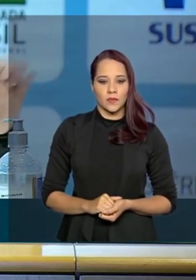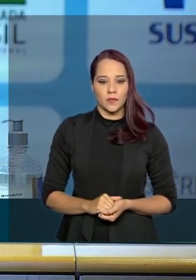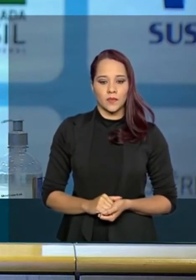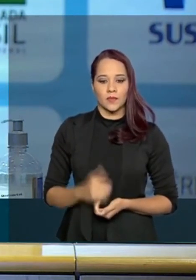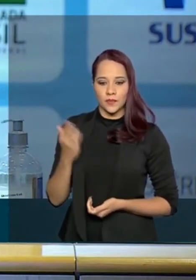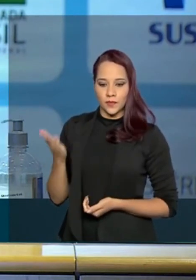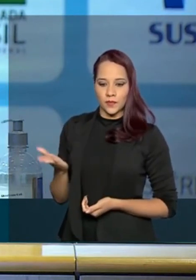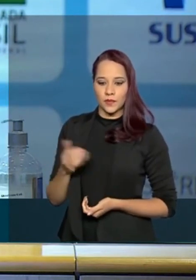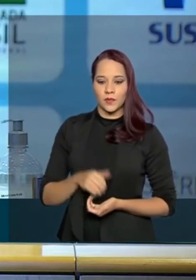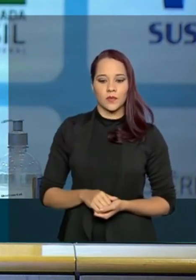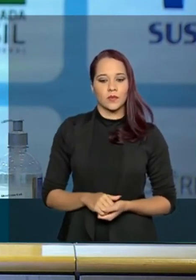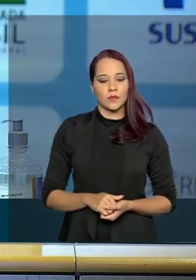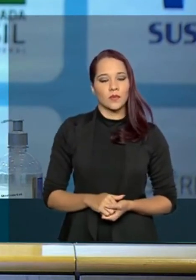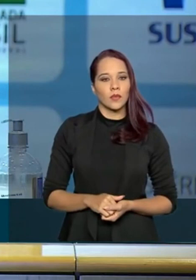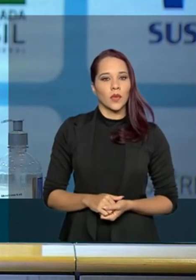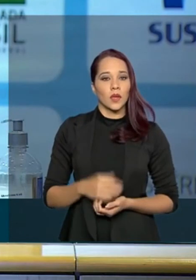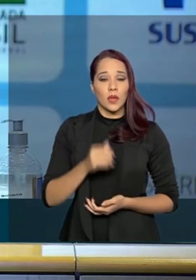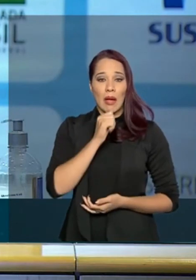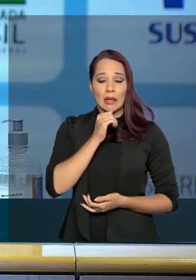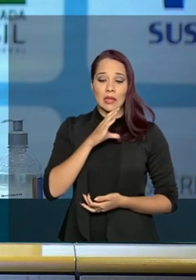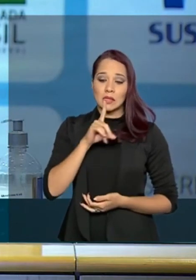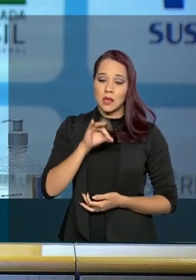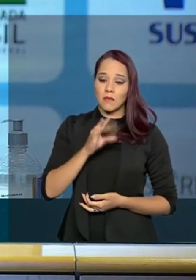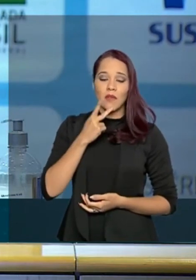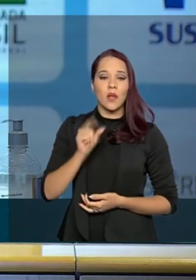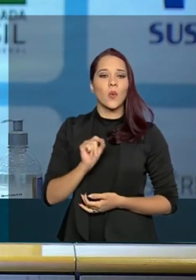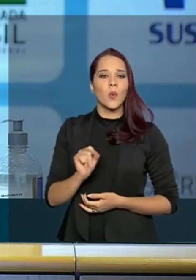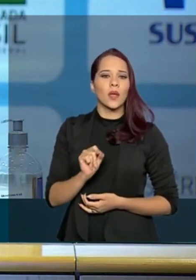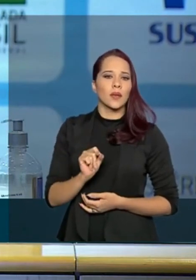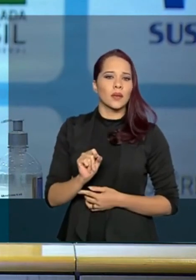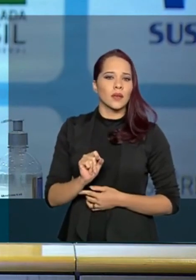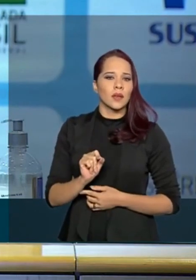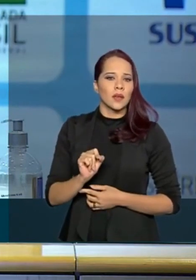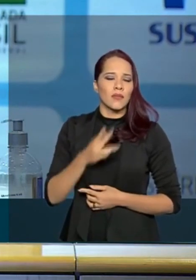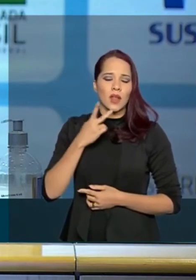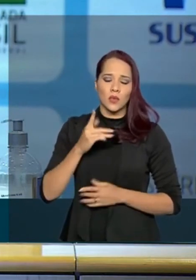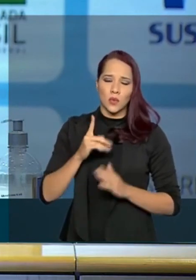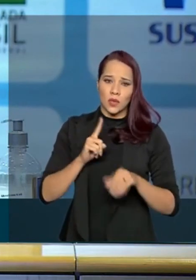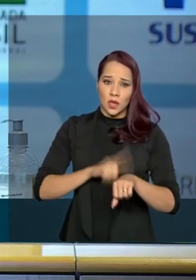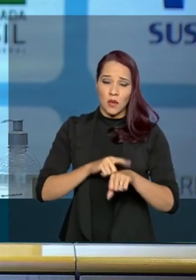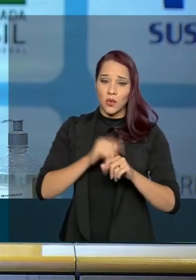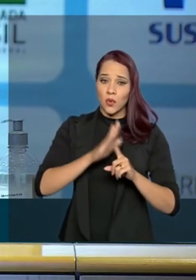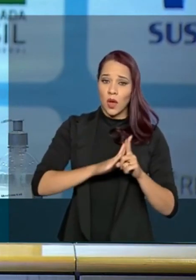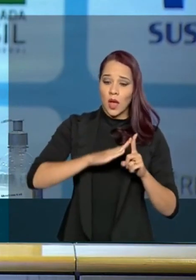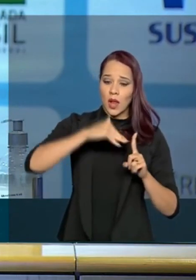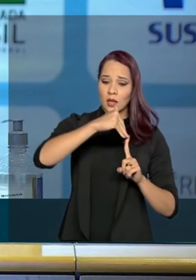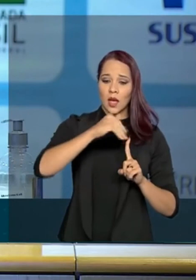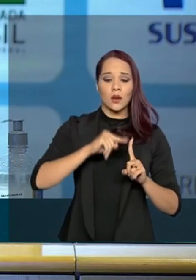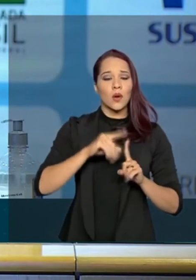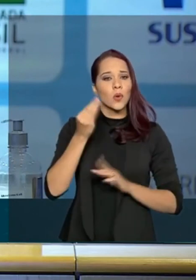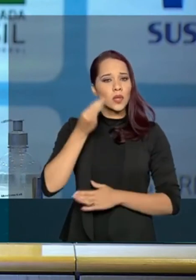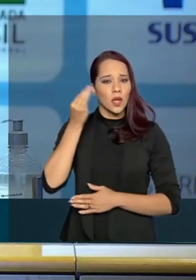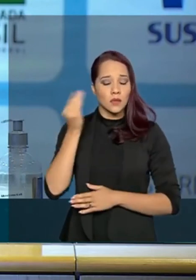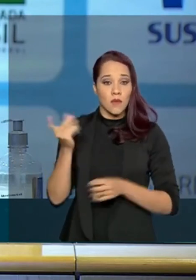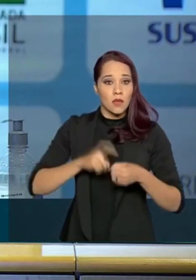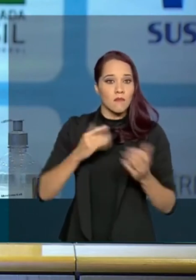Por favor. Ainda é cedo para fazermos afirmação quanto ao calendário. A expectativa é que os testes sejam retomados o